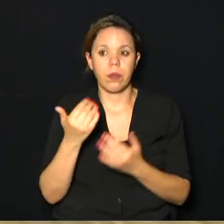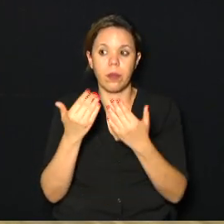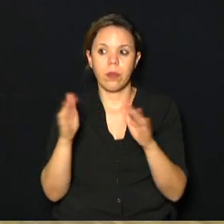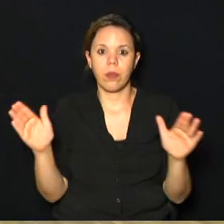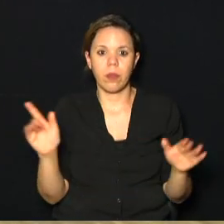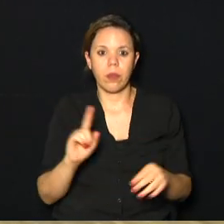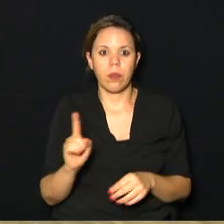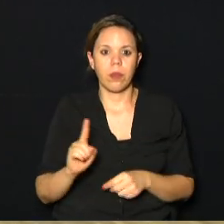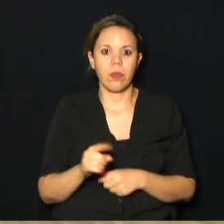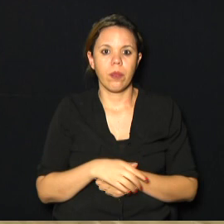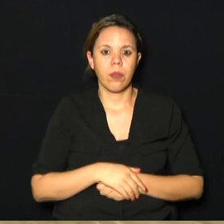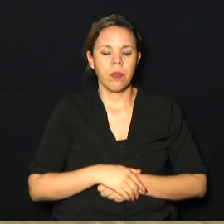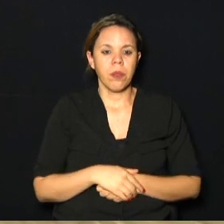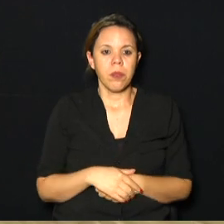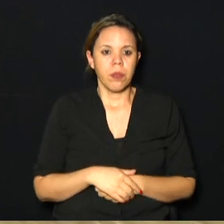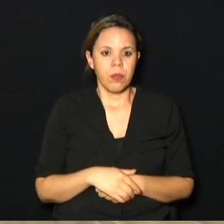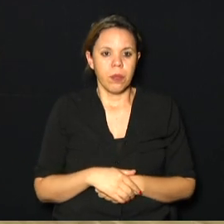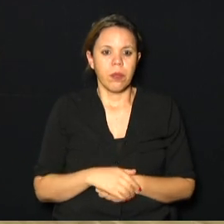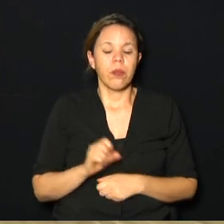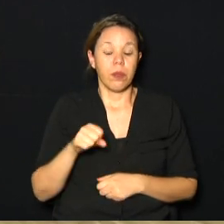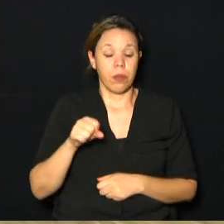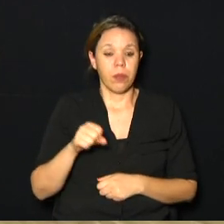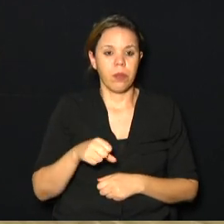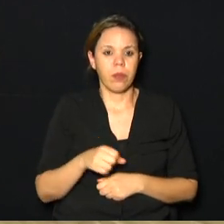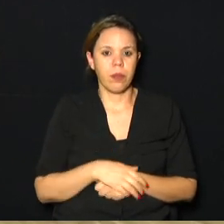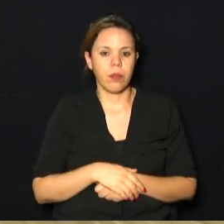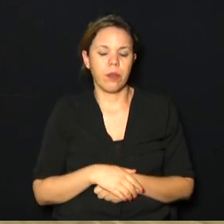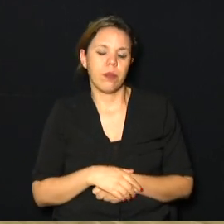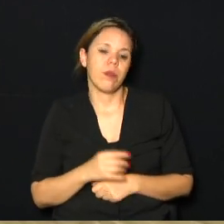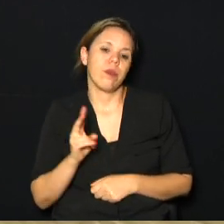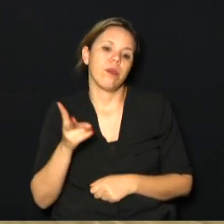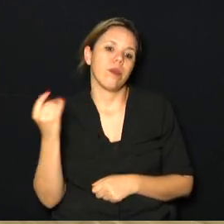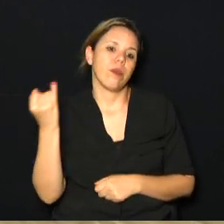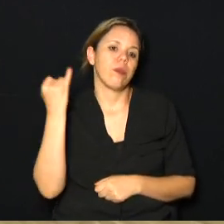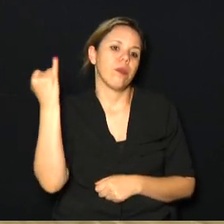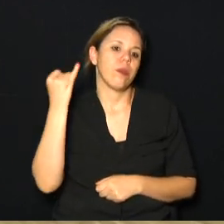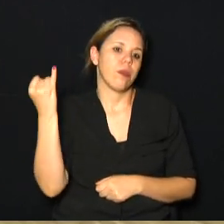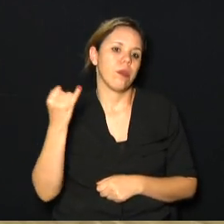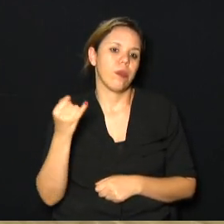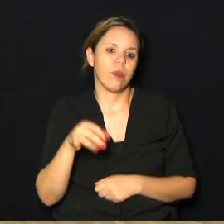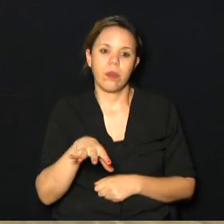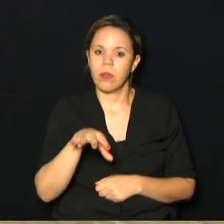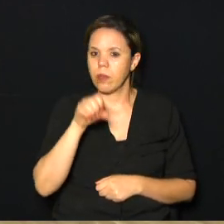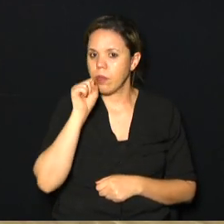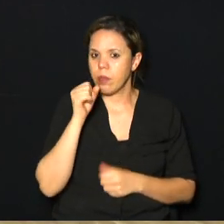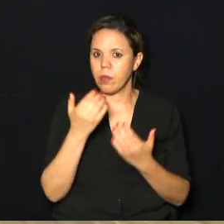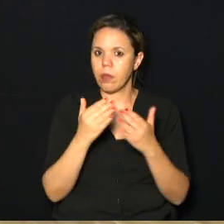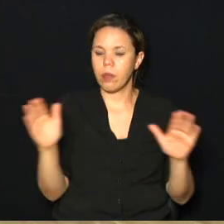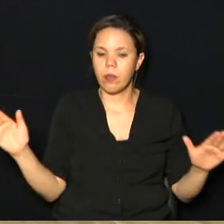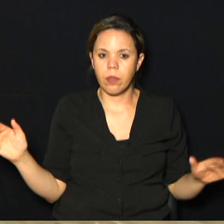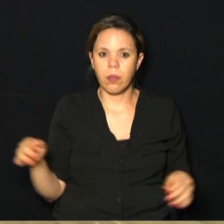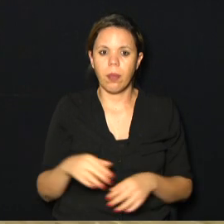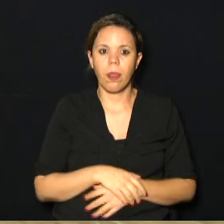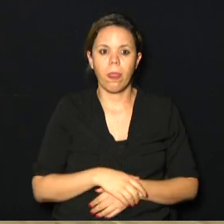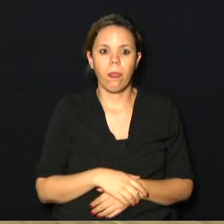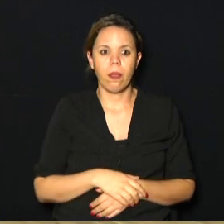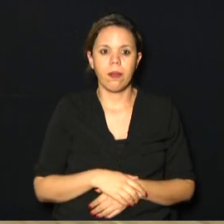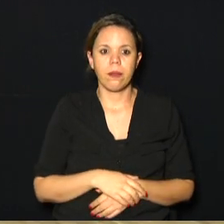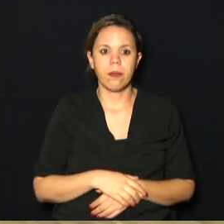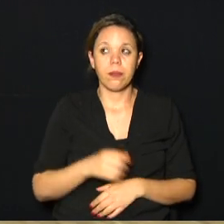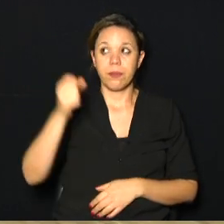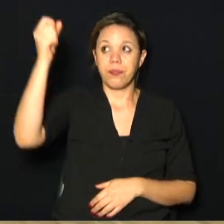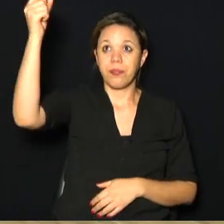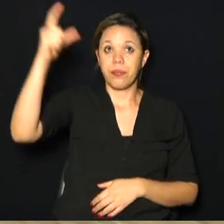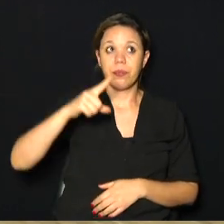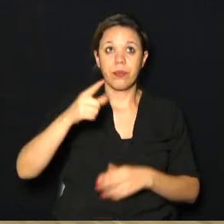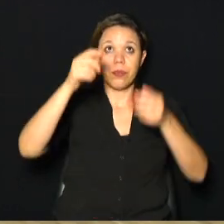não? Sim, sim, sempre importante reciclar esse ar, né? Então, entrar luz